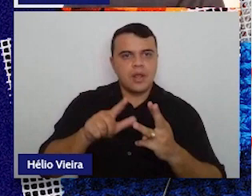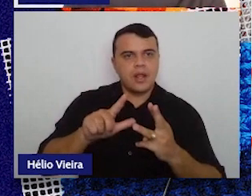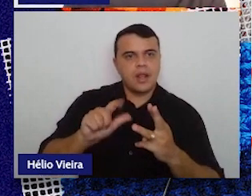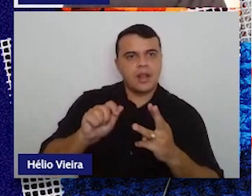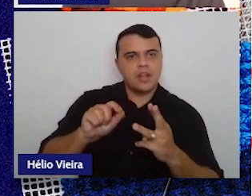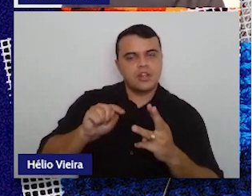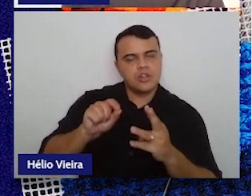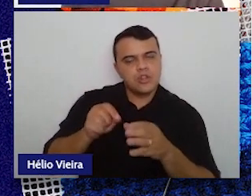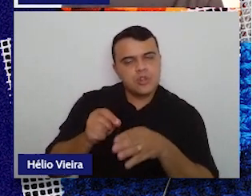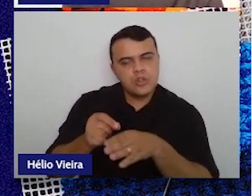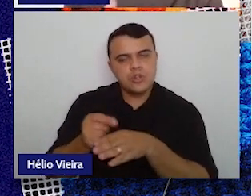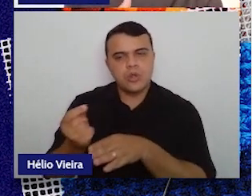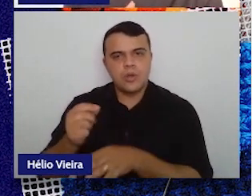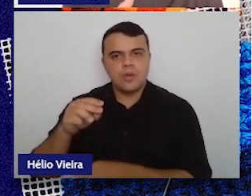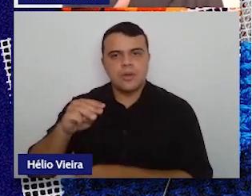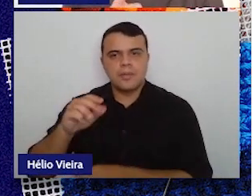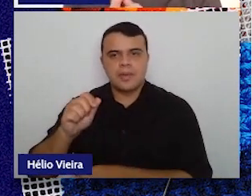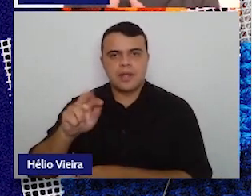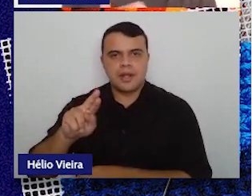nó só.